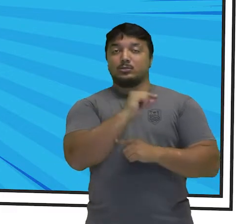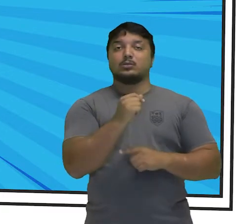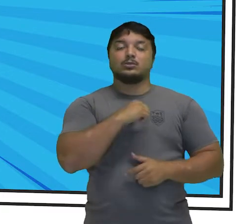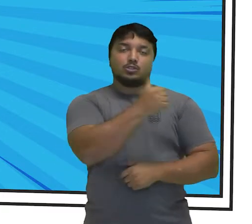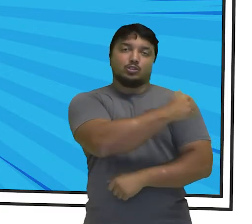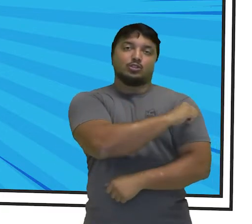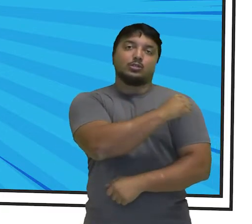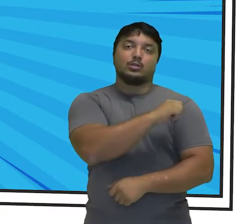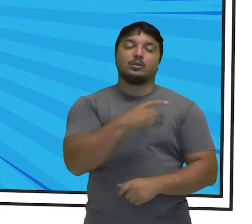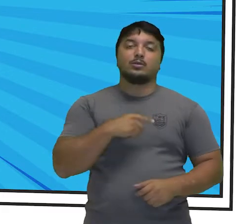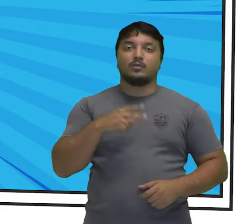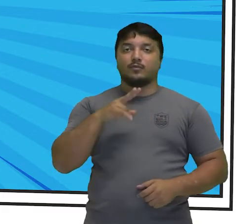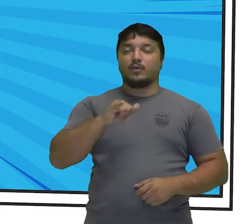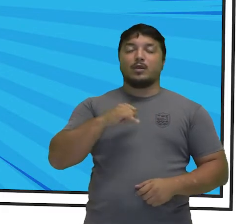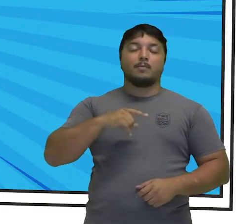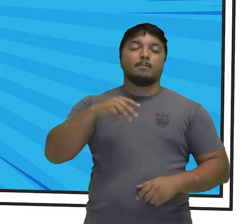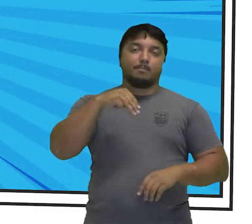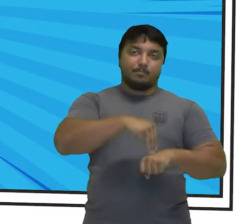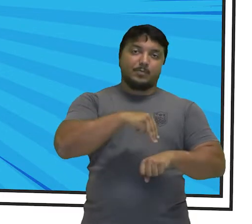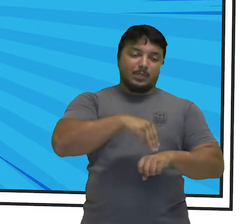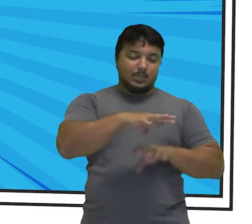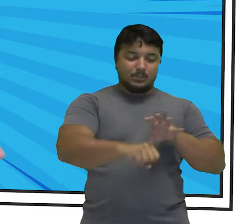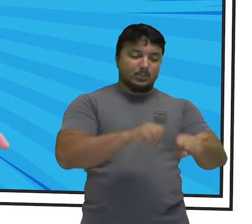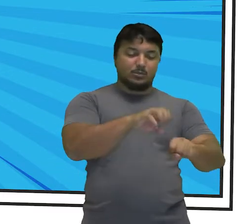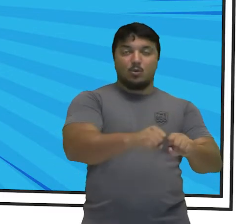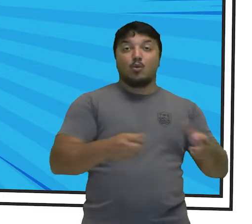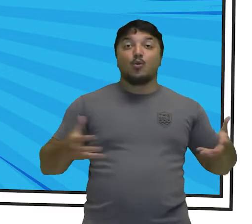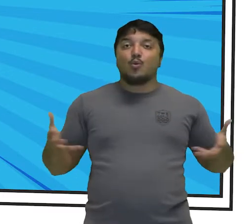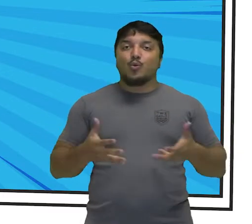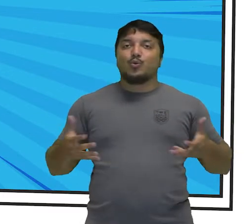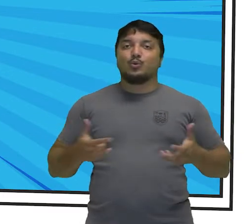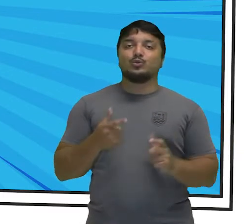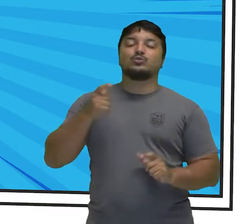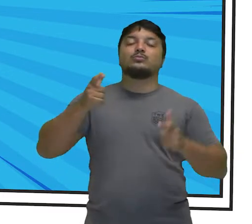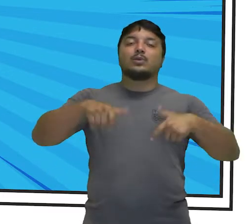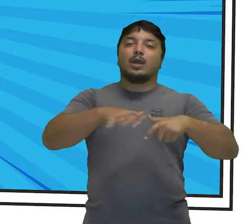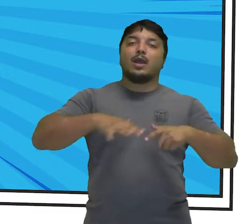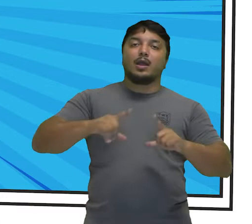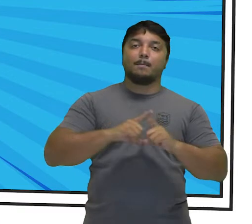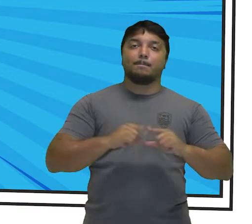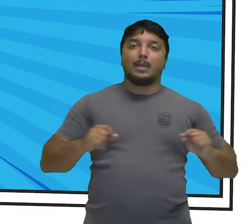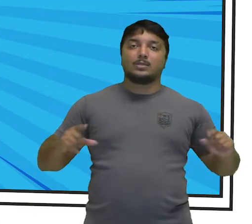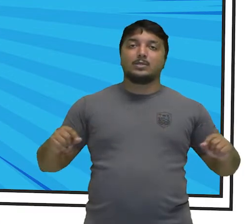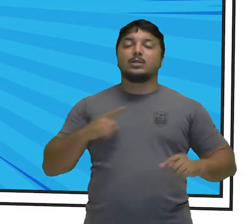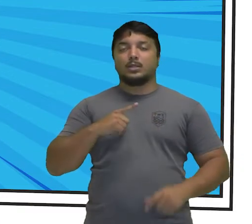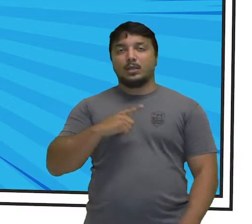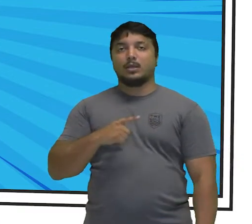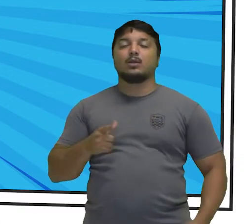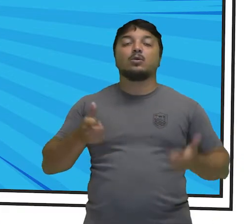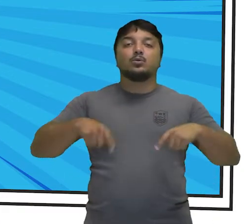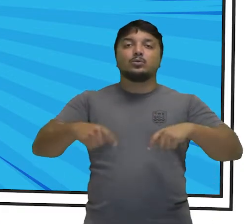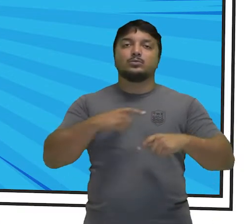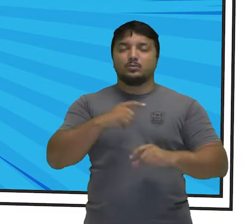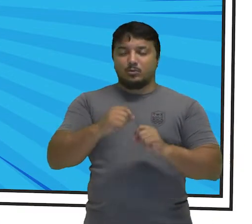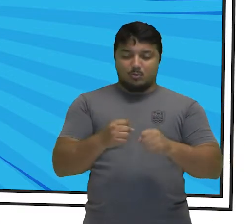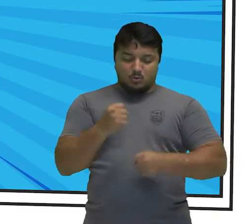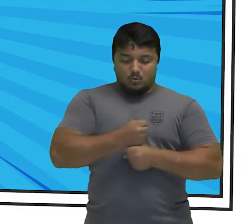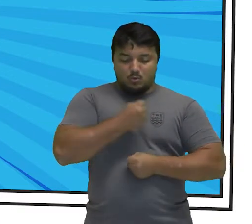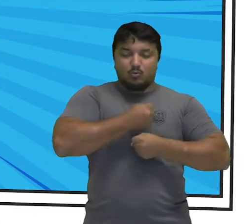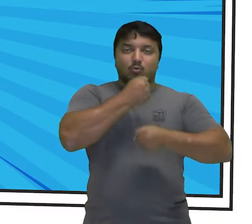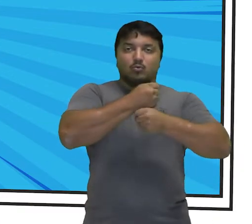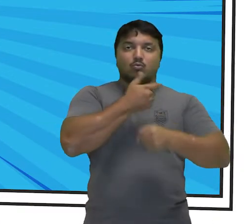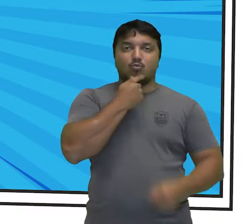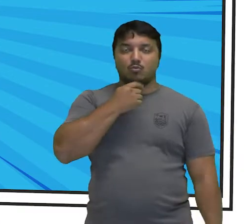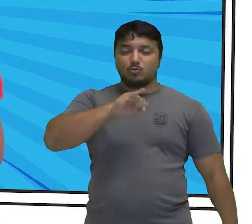cana e vou para a mineração. Hoje vivemos os tempos de Brasília, que era uma cidade que, quando foi construída pelo